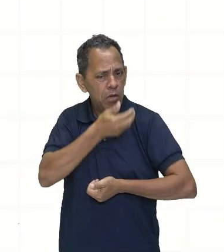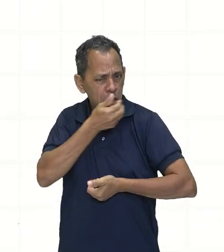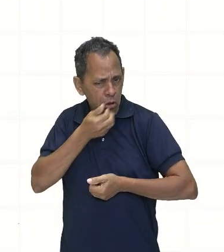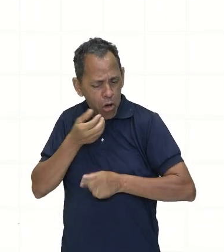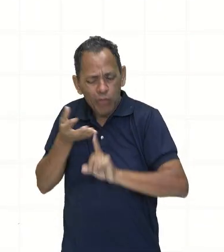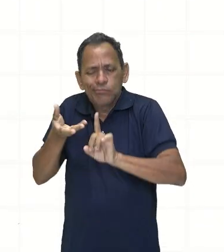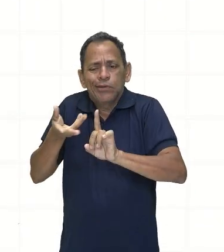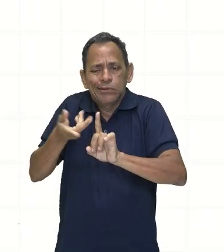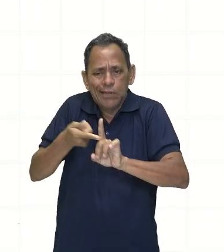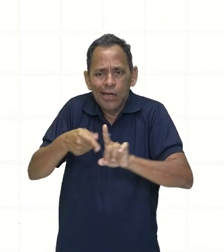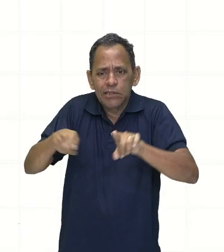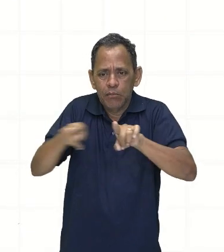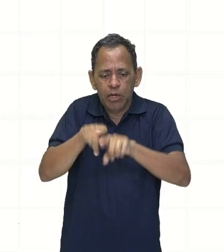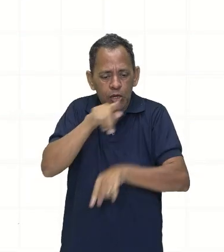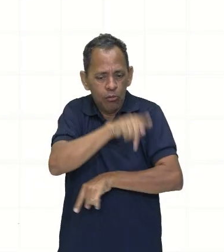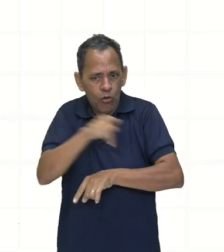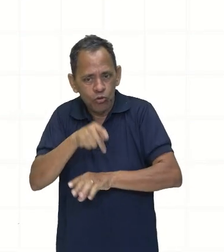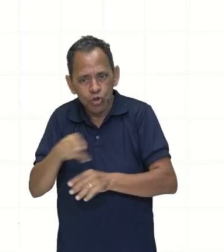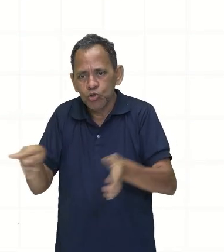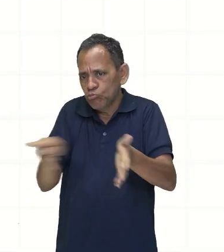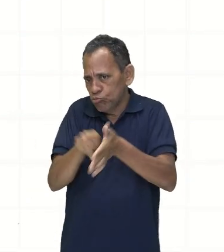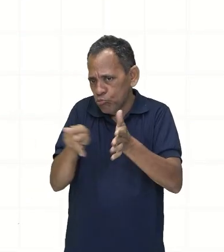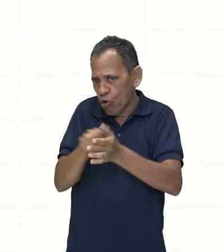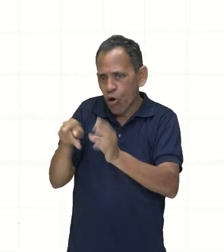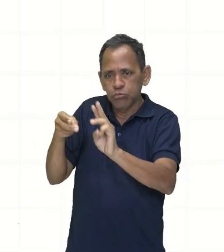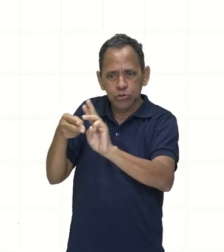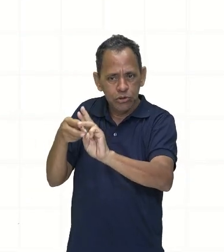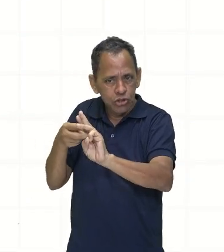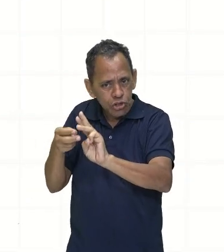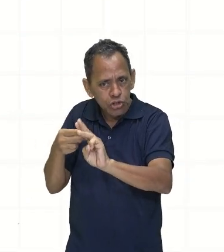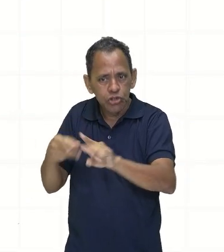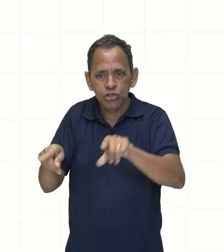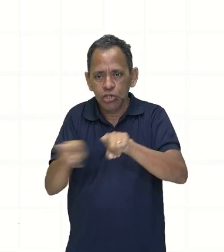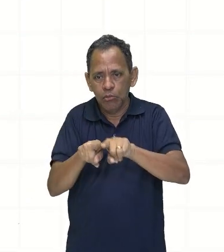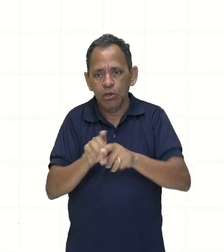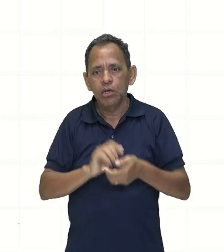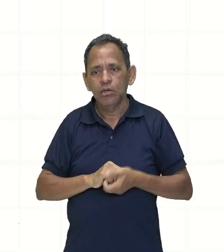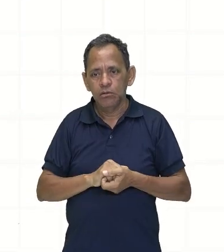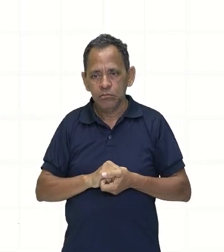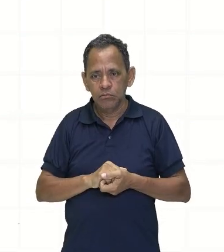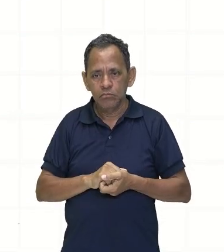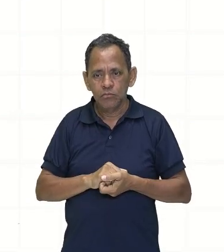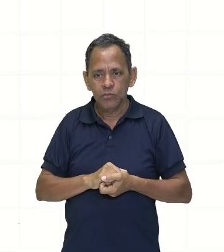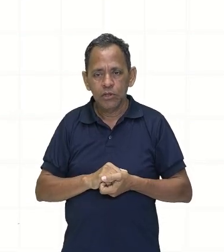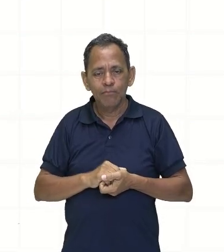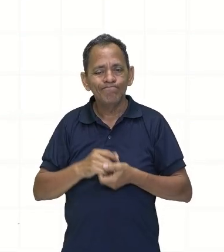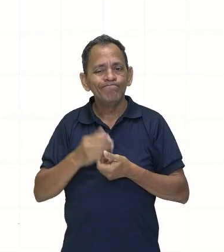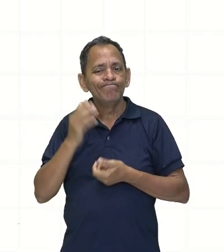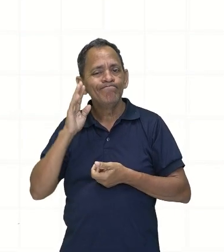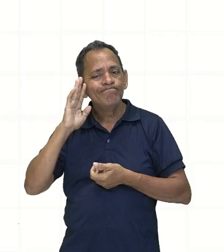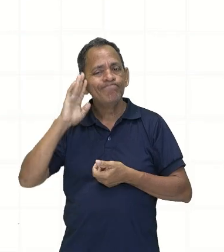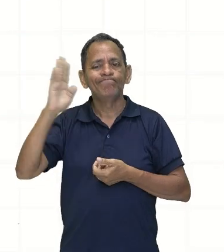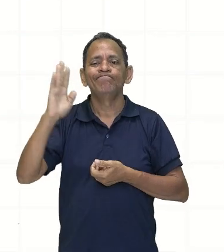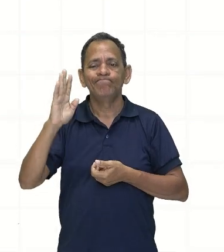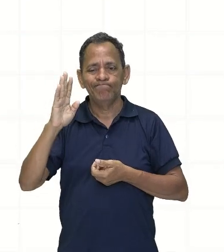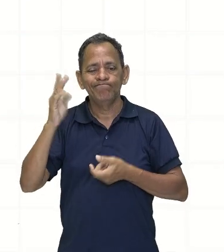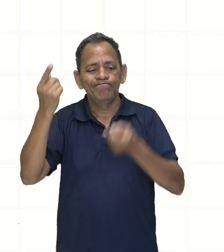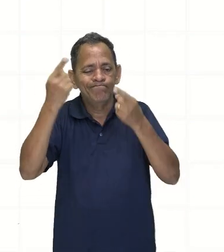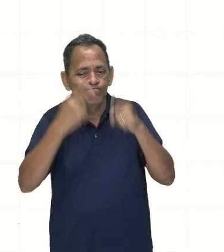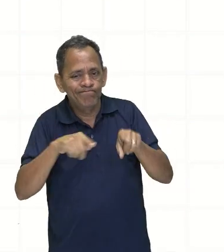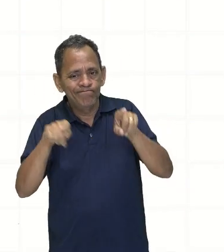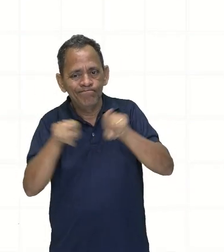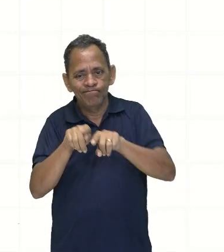qualidade, né? Professores indígenas também, nós temos aqui como um dos principais desafios, e